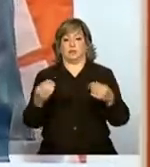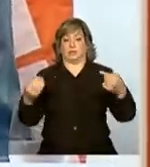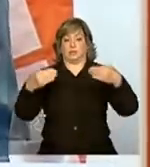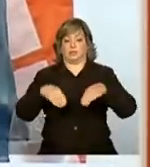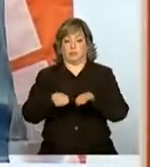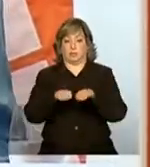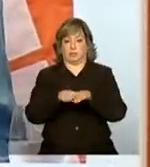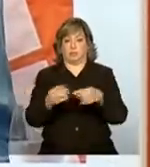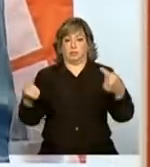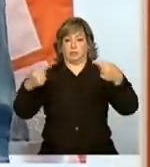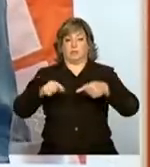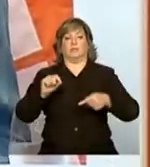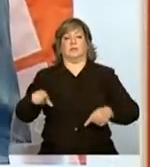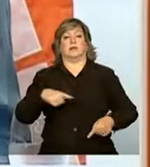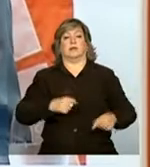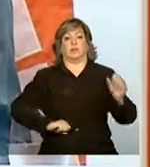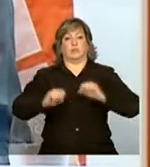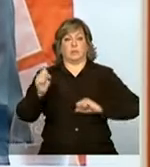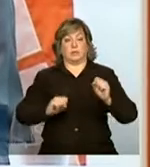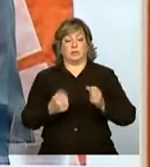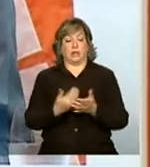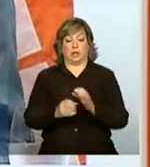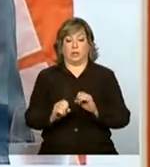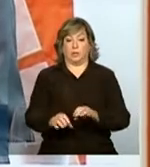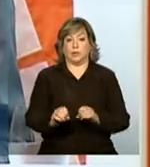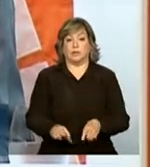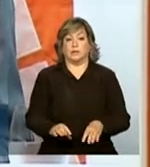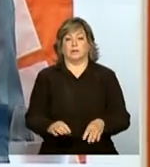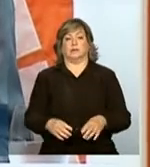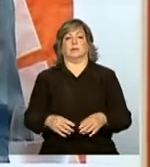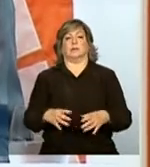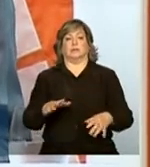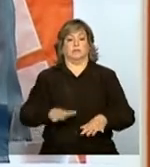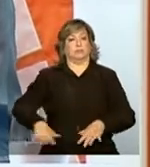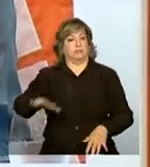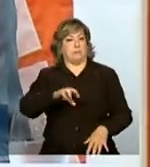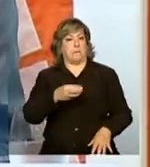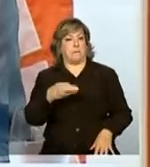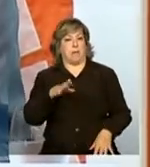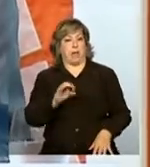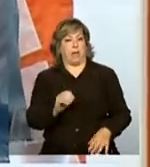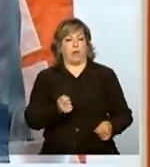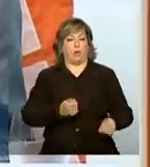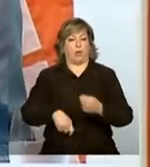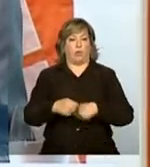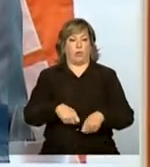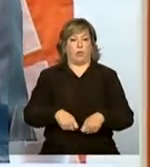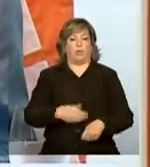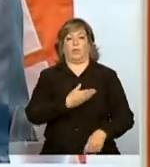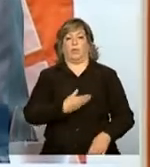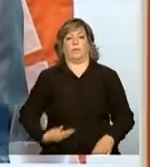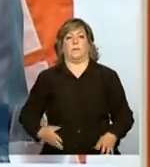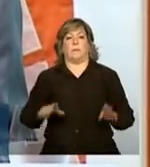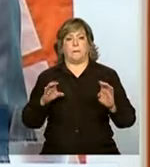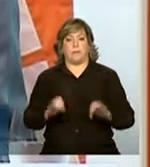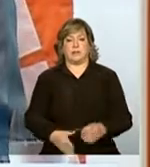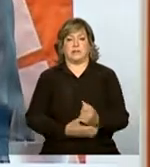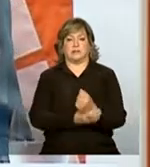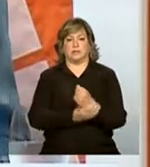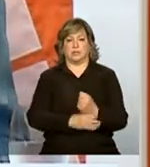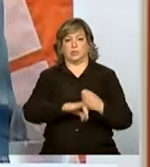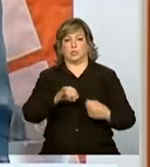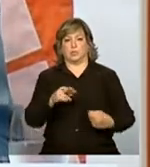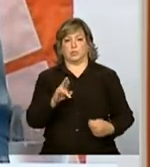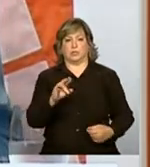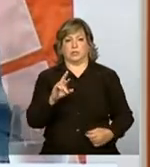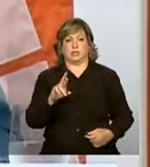a educação, o ambiente macroeconômico, a eficiência do Estado, a segurança jurídica, o desenvolvimento